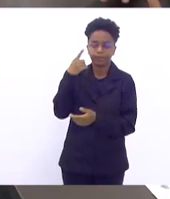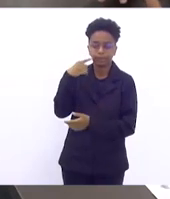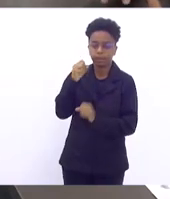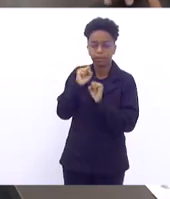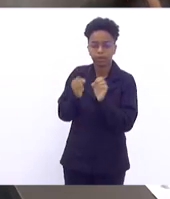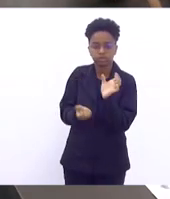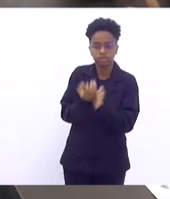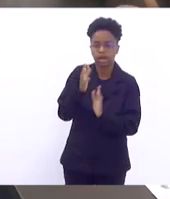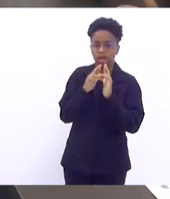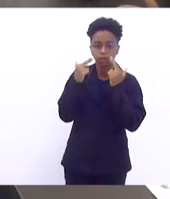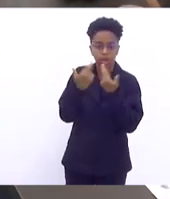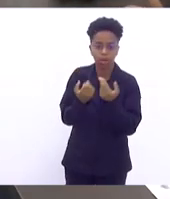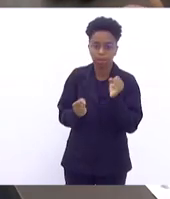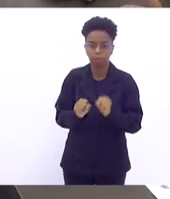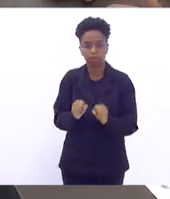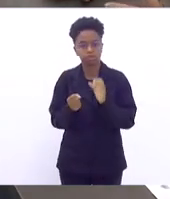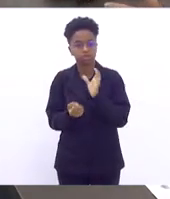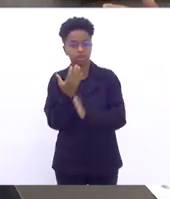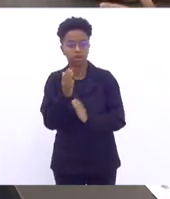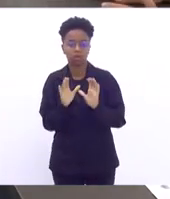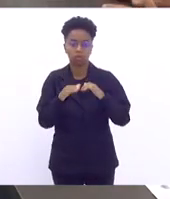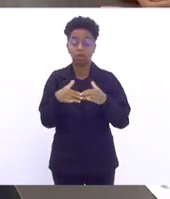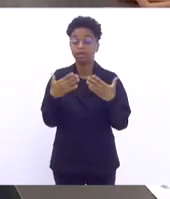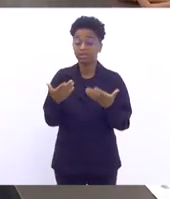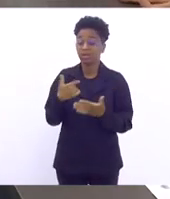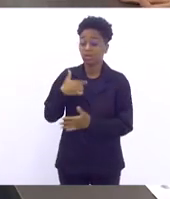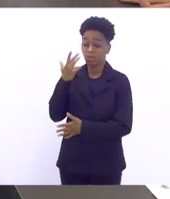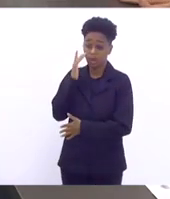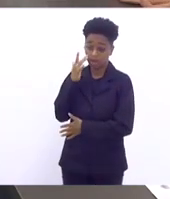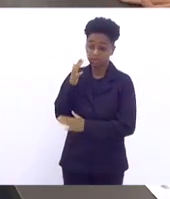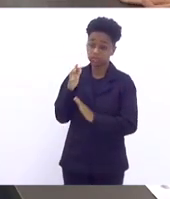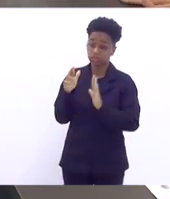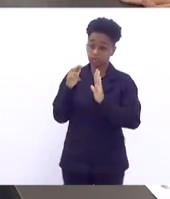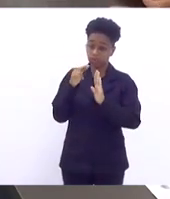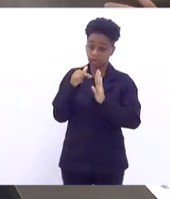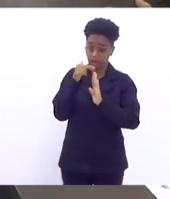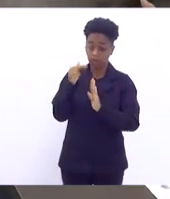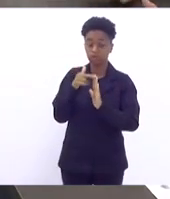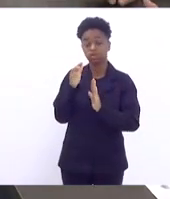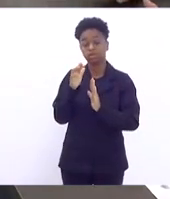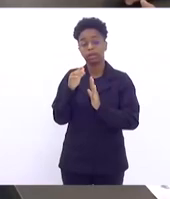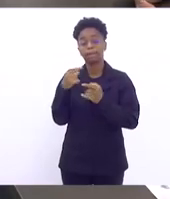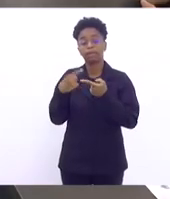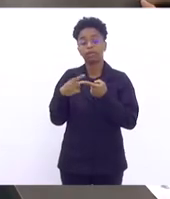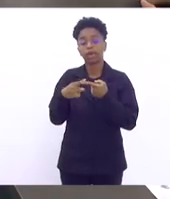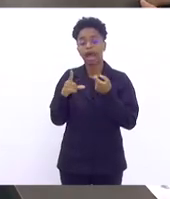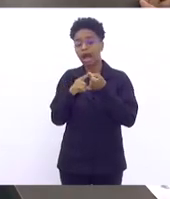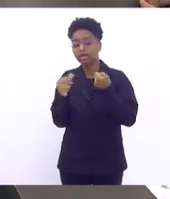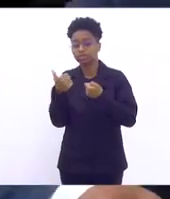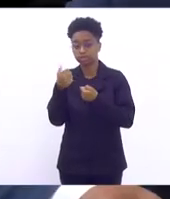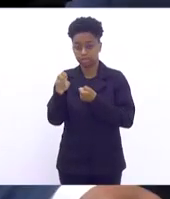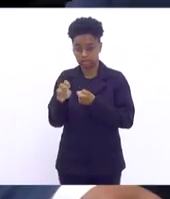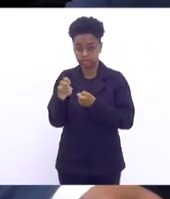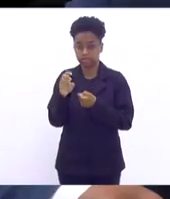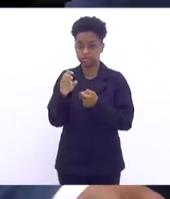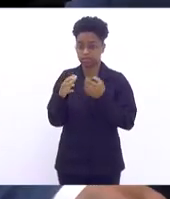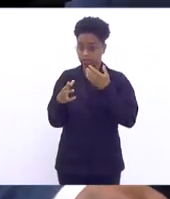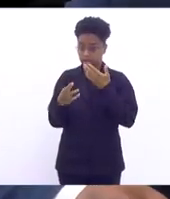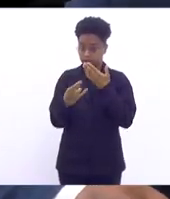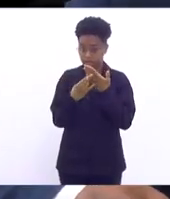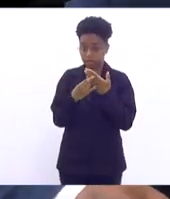eu acho que o Regimento ele já já consegue organizar isso como colocou o doutor Serginho porque o artigo 15 do Regimento fala o seguinte